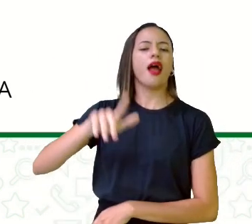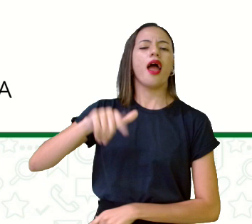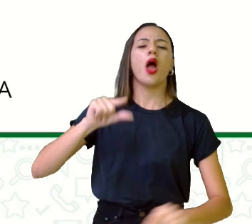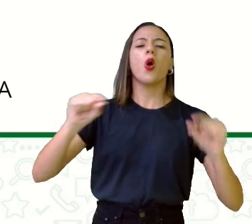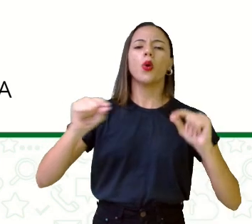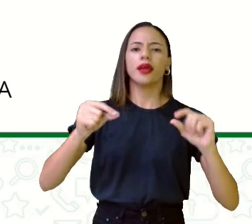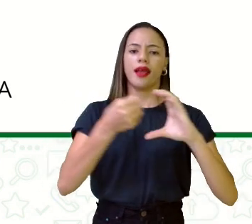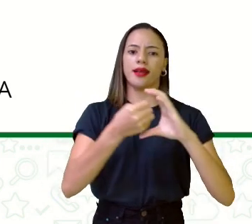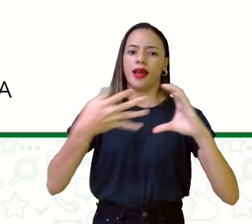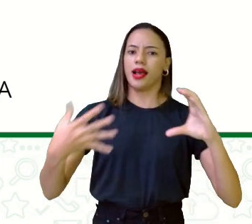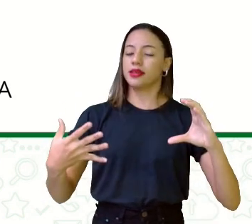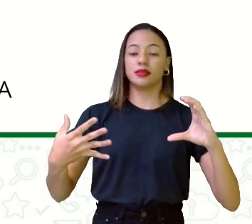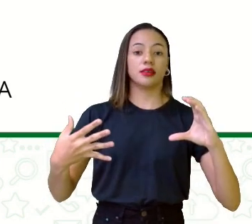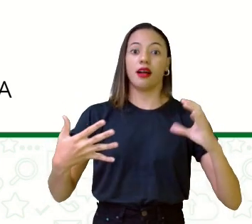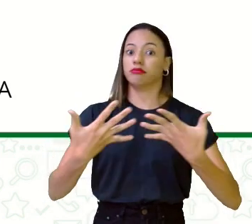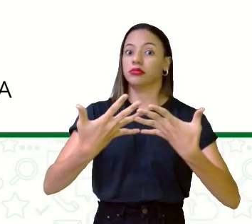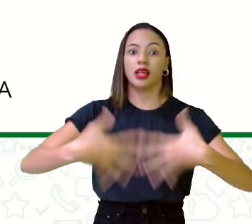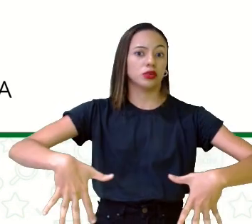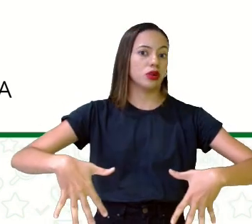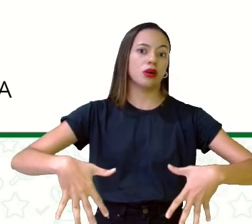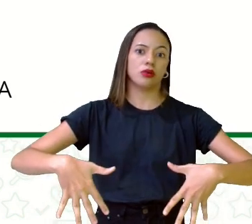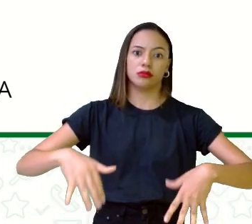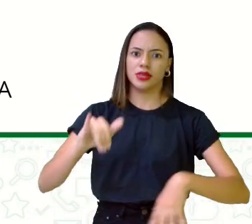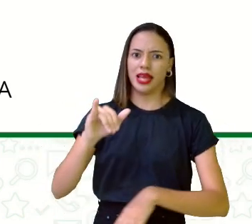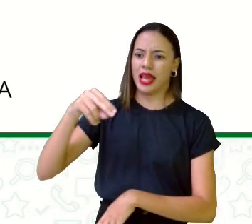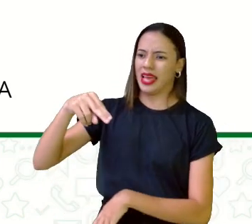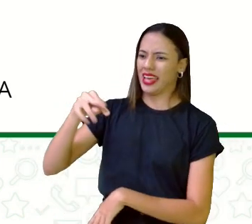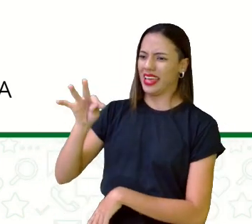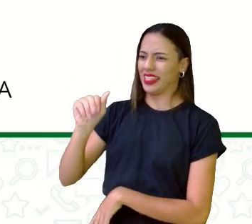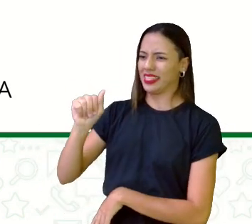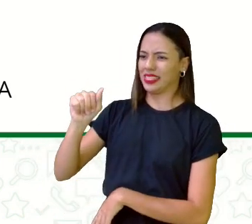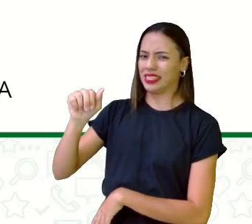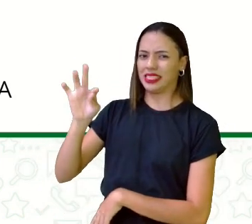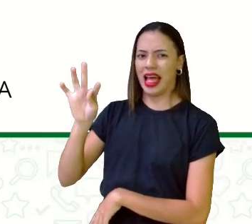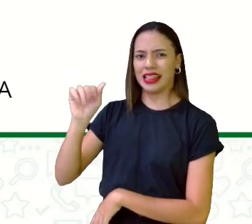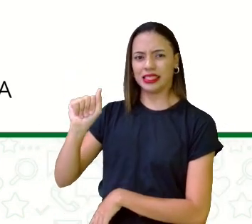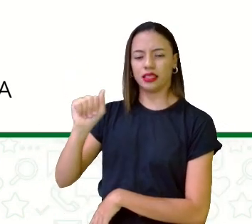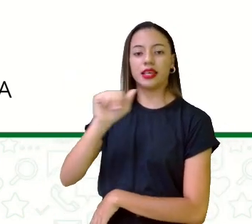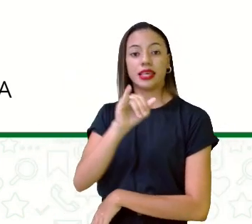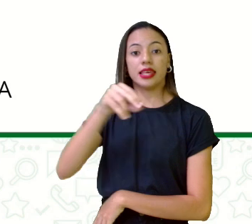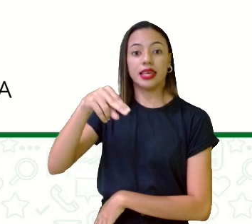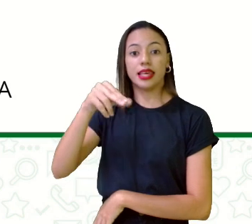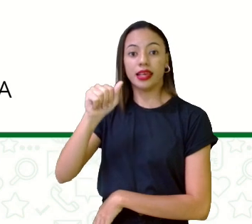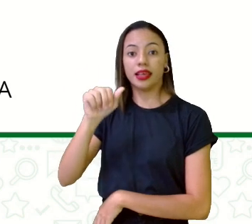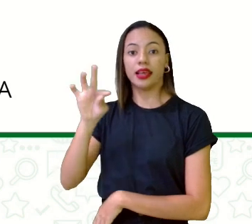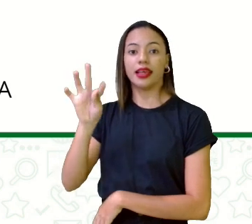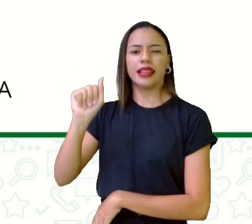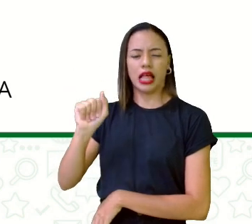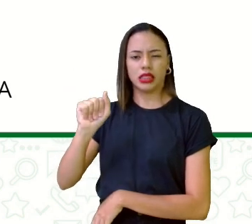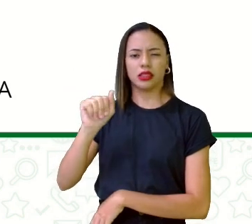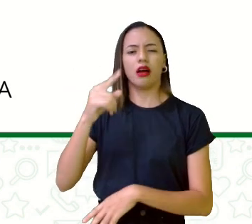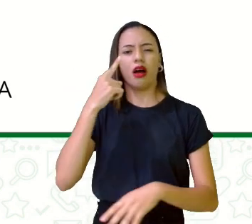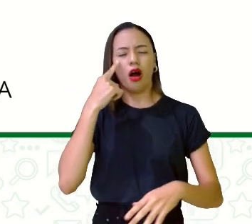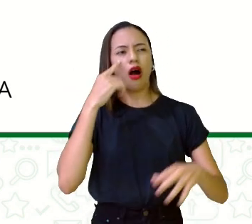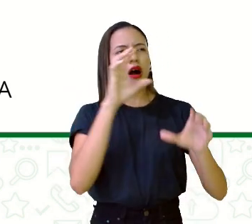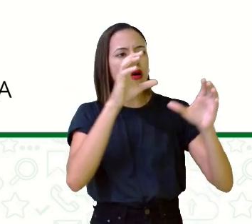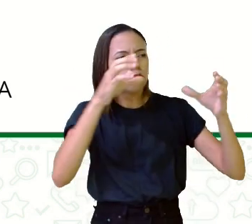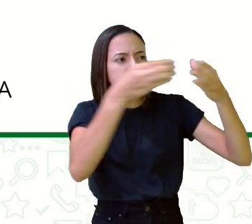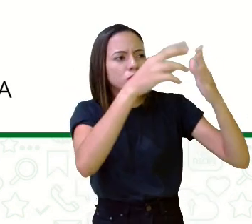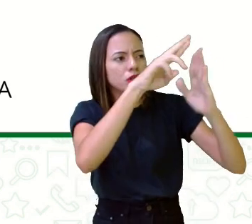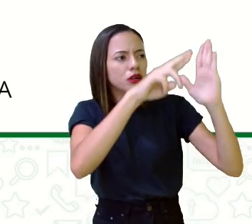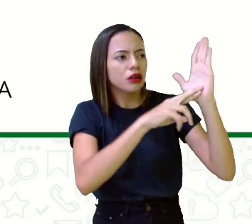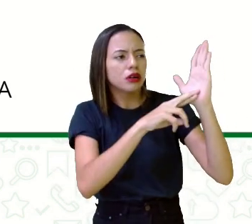característica inata. Será? Será? É o conjunto de regras linguísticas que uma pessoa cria